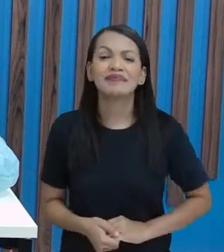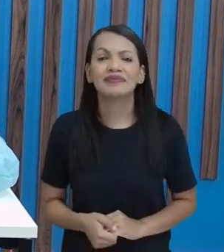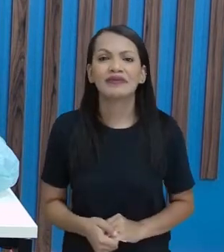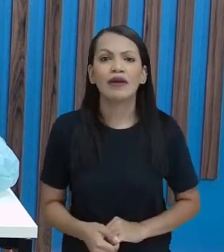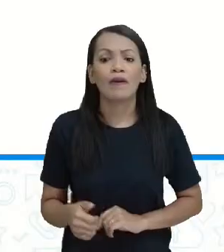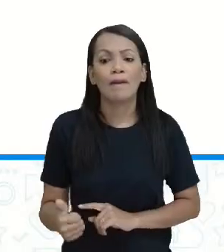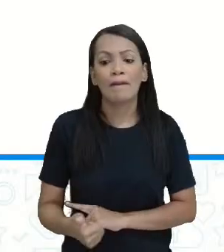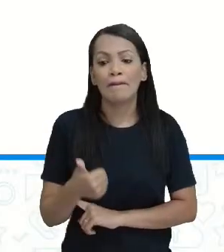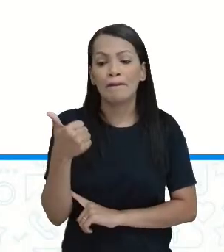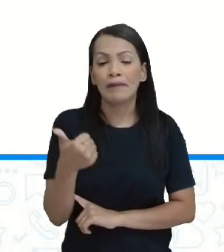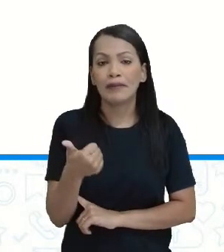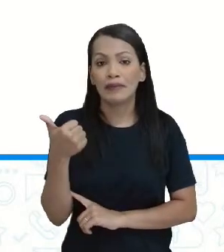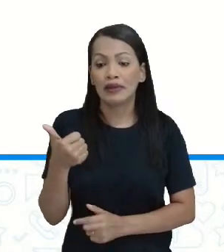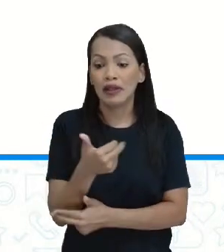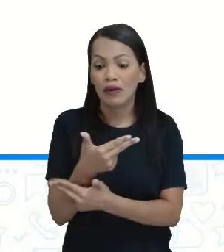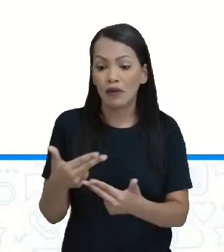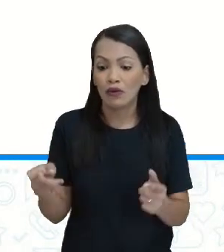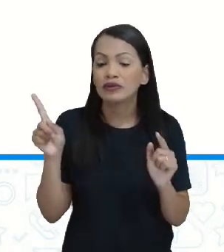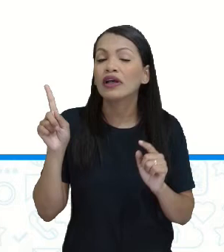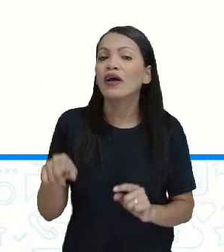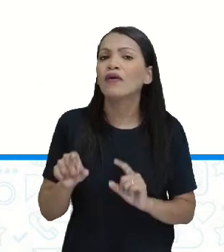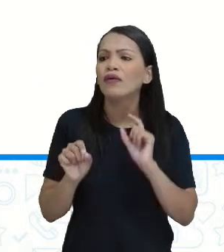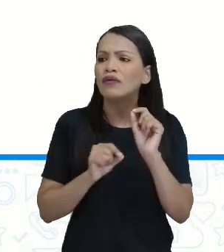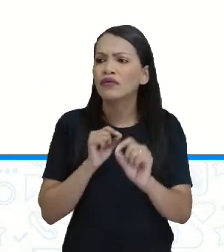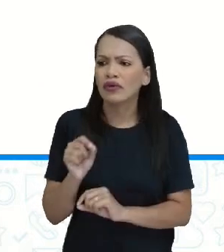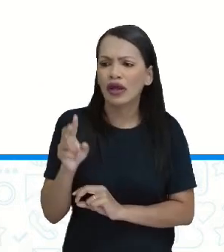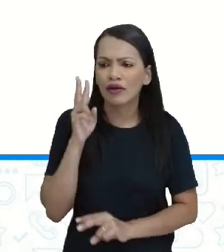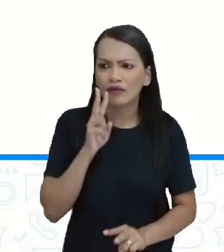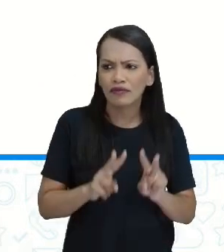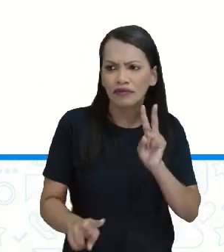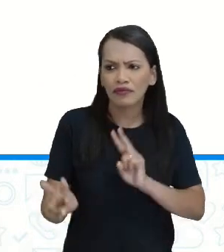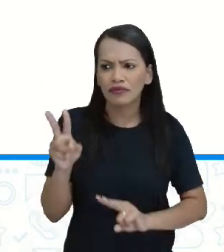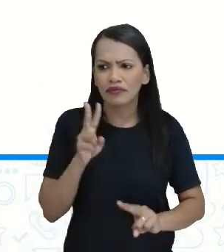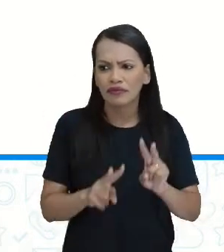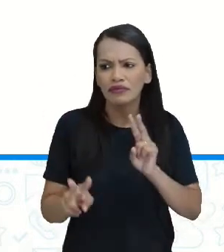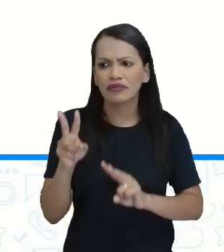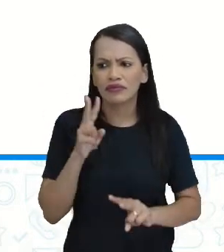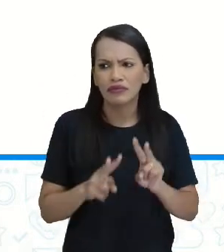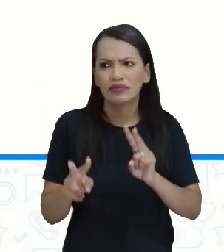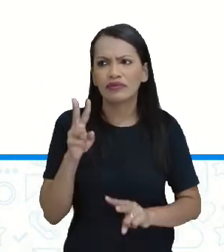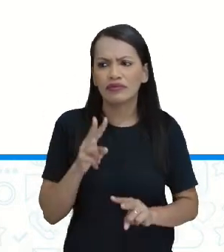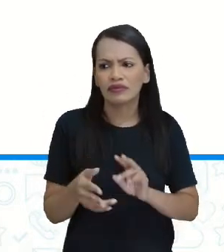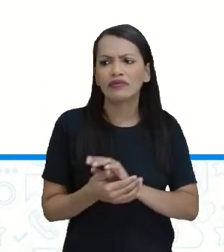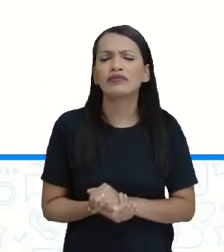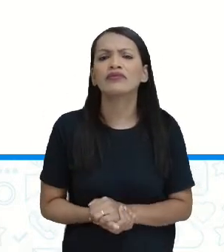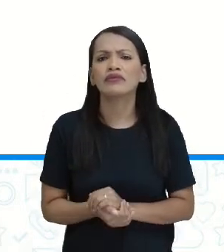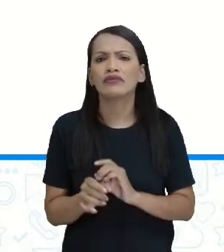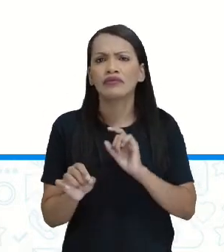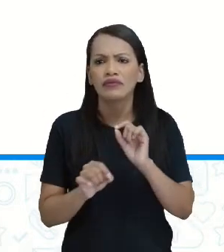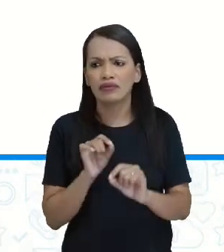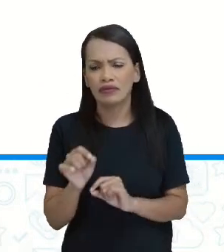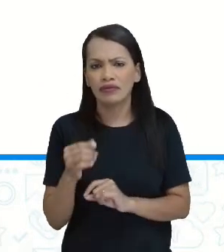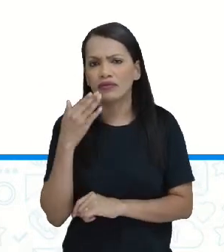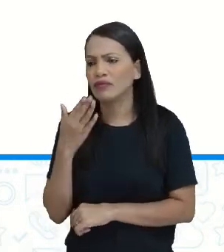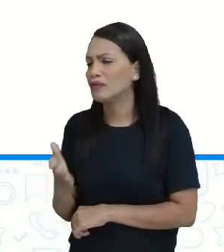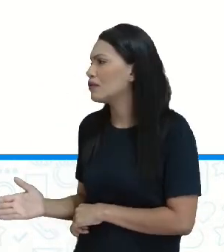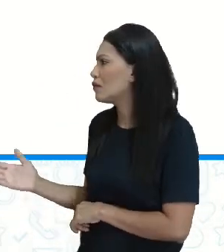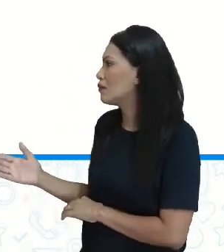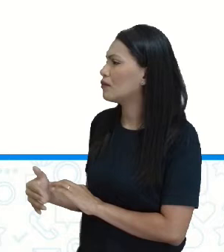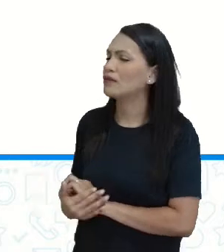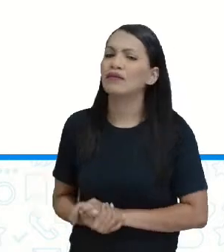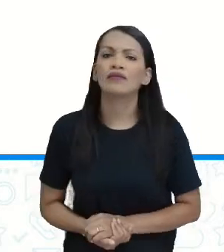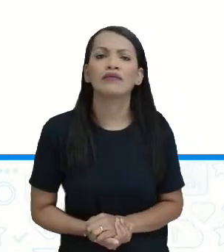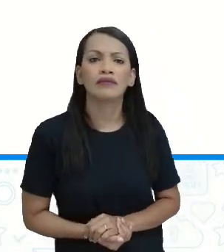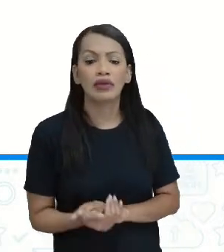O primeiro probleminha é, veja a coleção de carrinhos de Miguel. Será